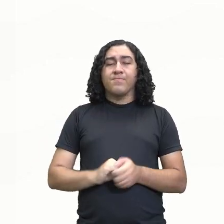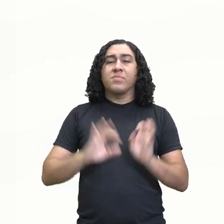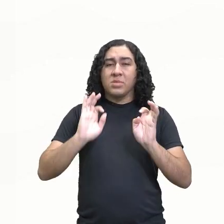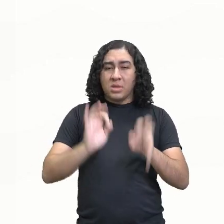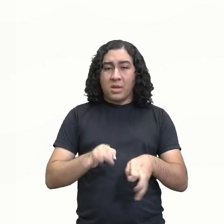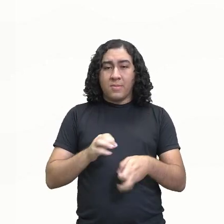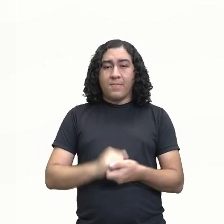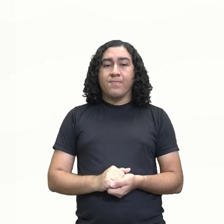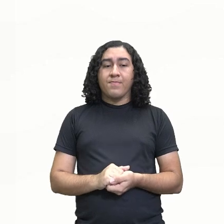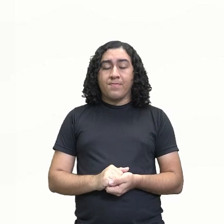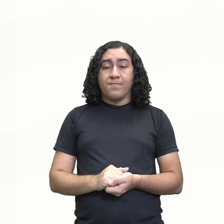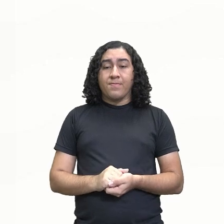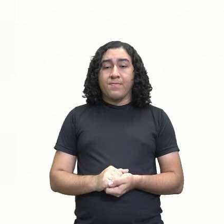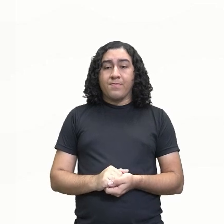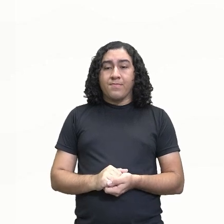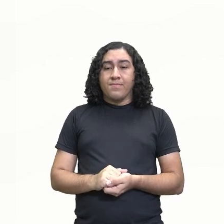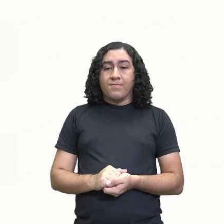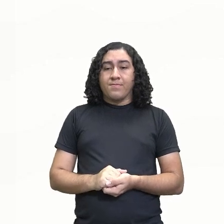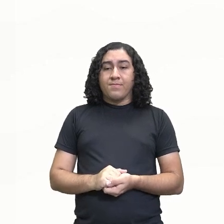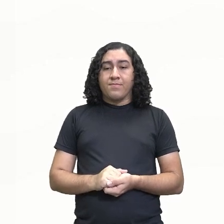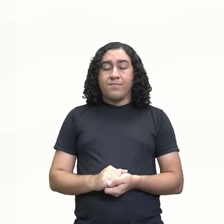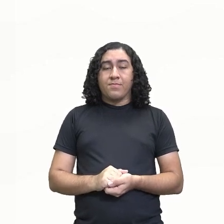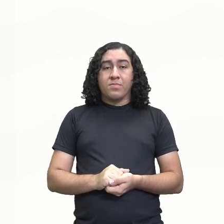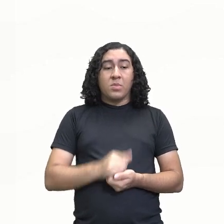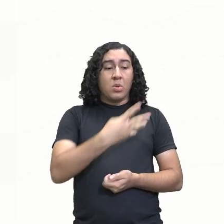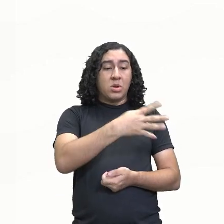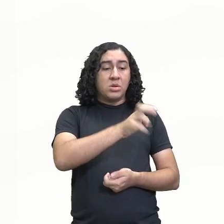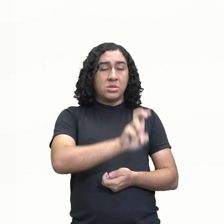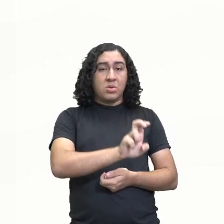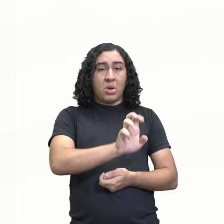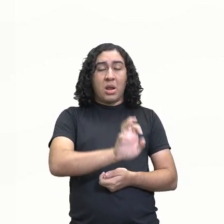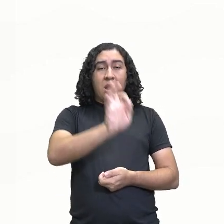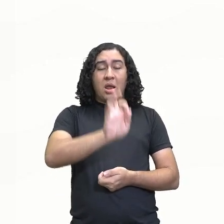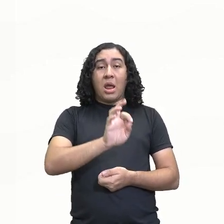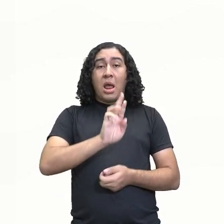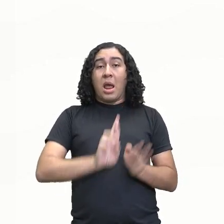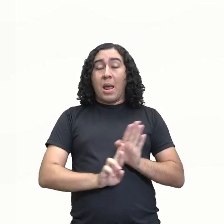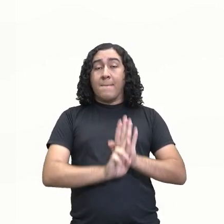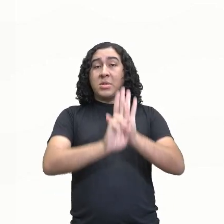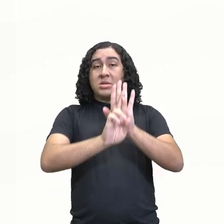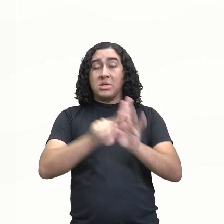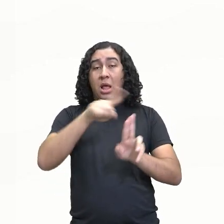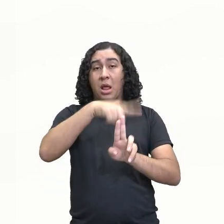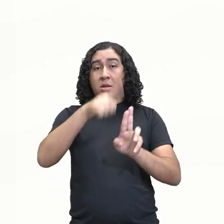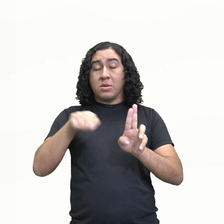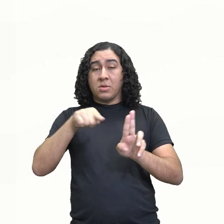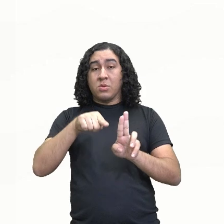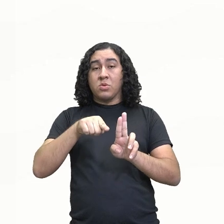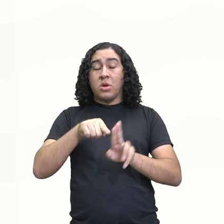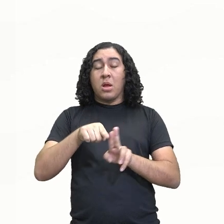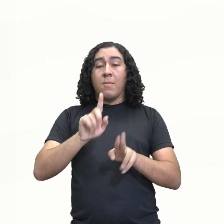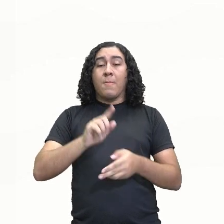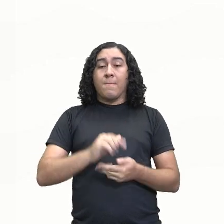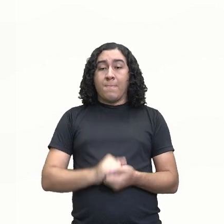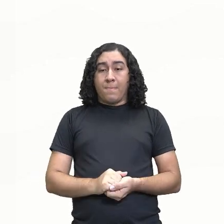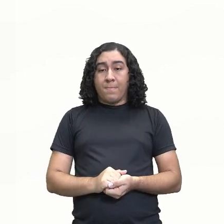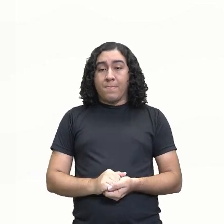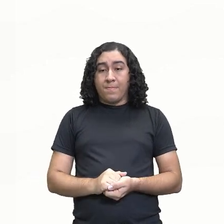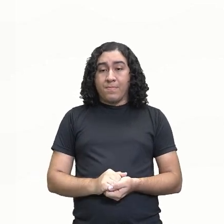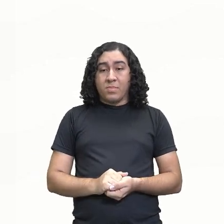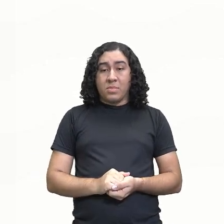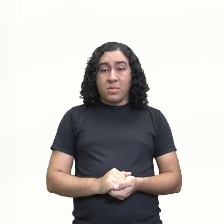você tome nota. Ângulo de 45 graus representado em radiano, π sobre 4. Ângulo de 90